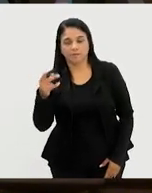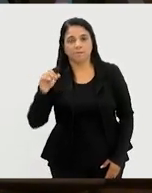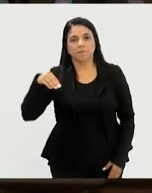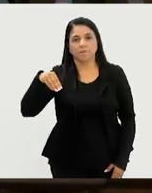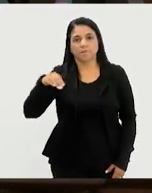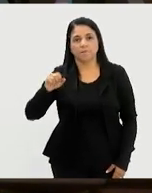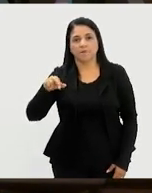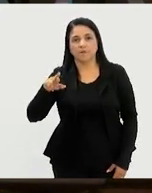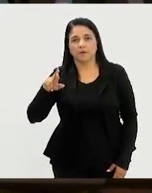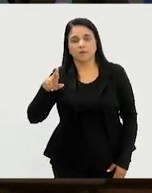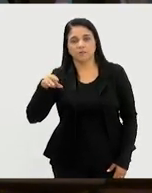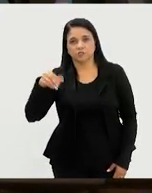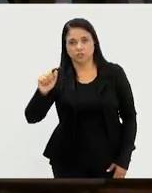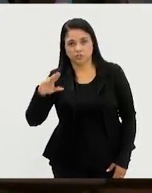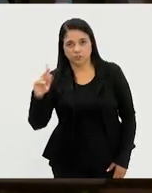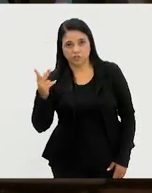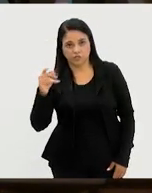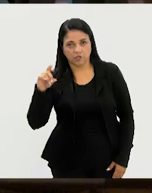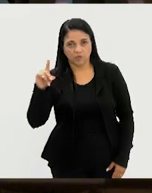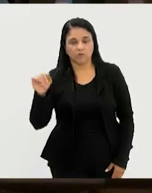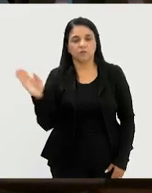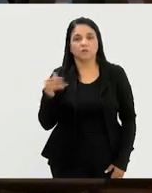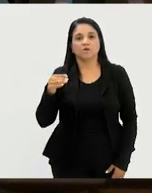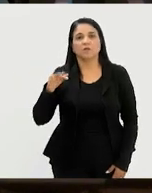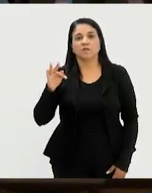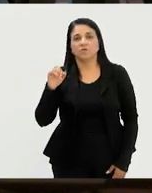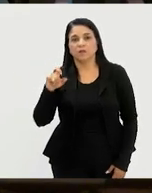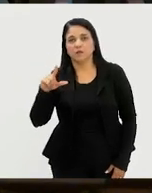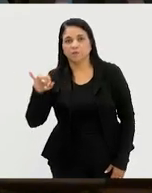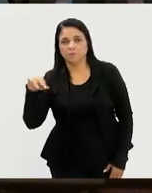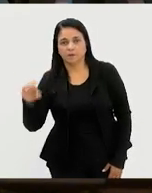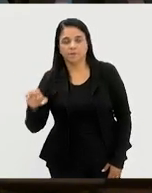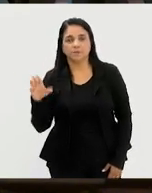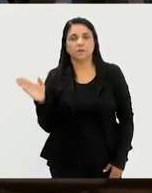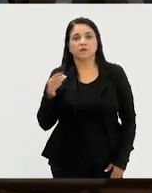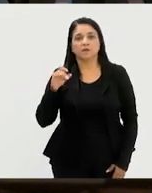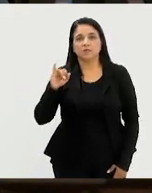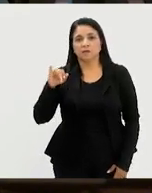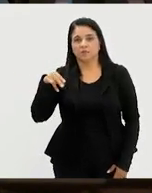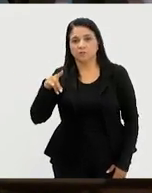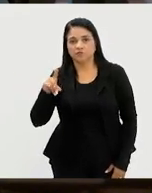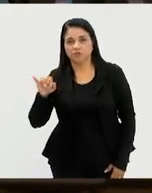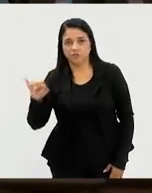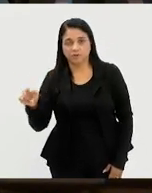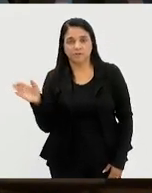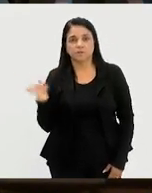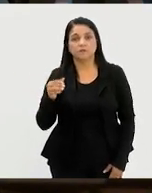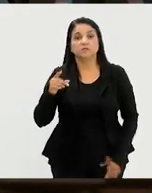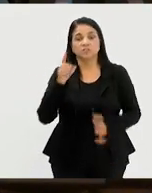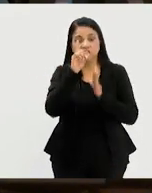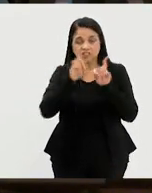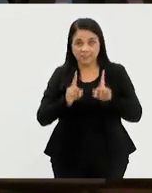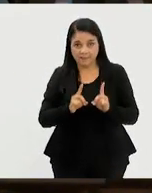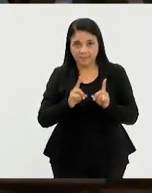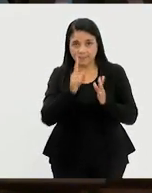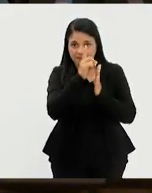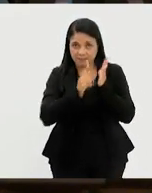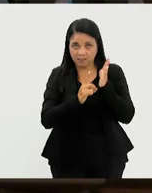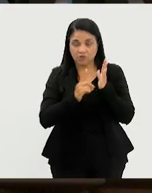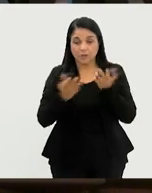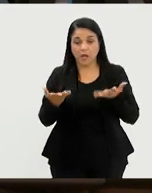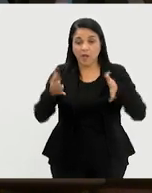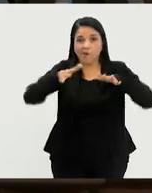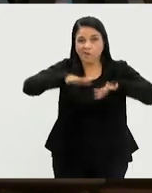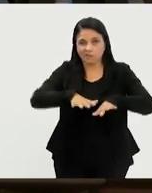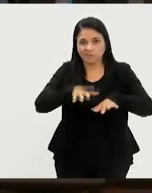rodrig Jor Felipe Neto armel que cria diretrizes para inclusão